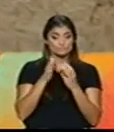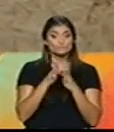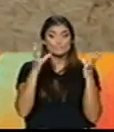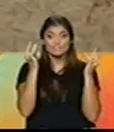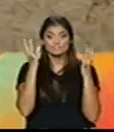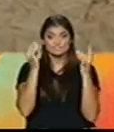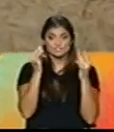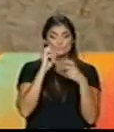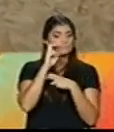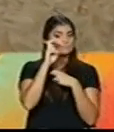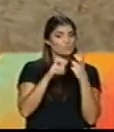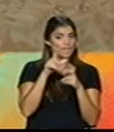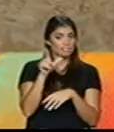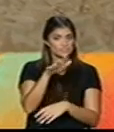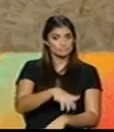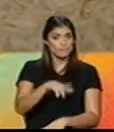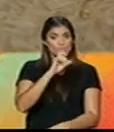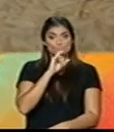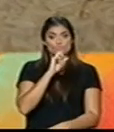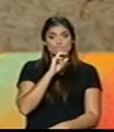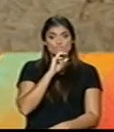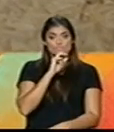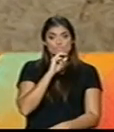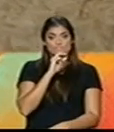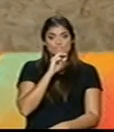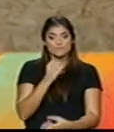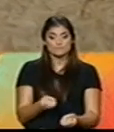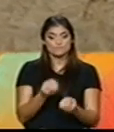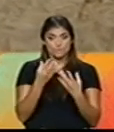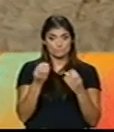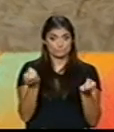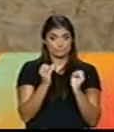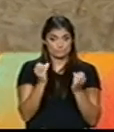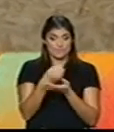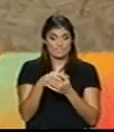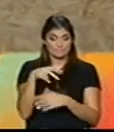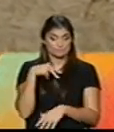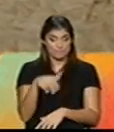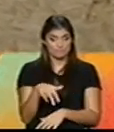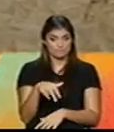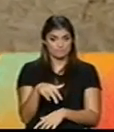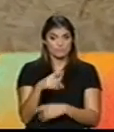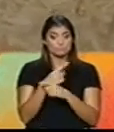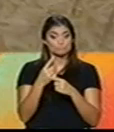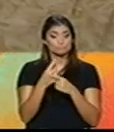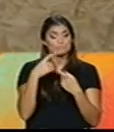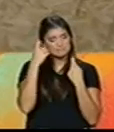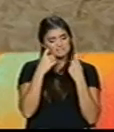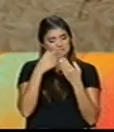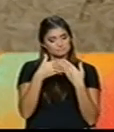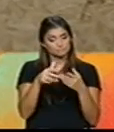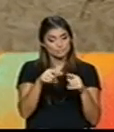divertiram, procurei em Lisboa onde é que podia fazer esta modalidade, não existia nada em Portugal ainda, então por que não abrir um primeiro